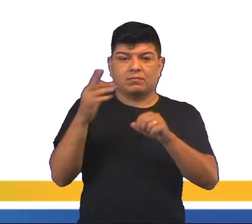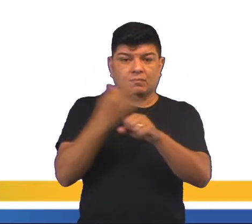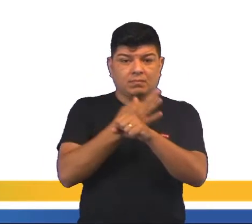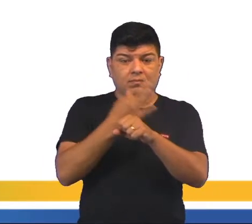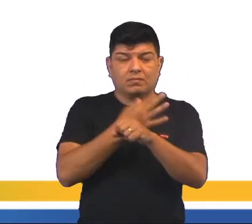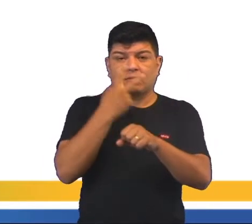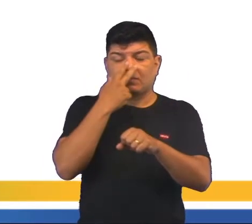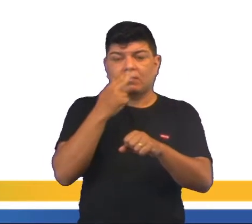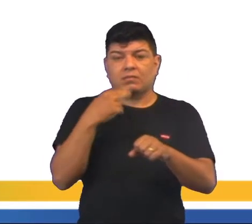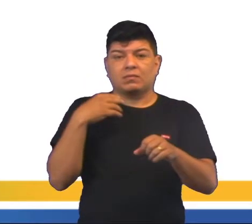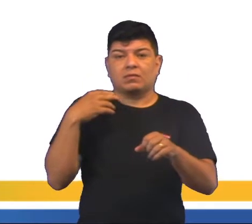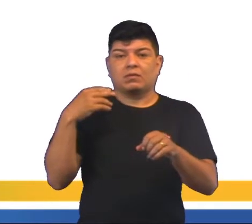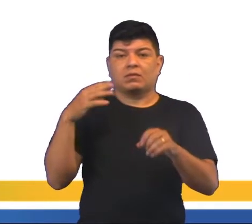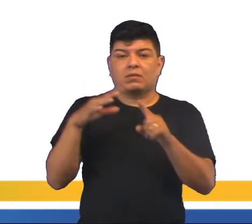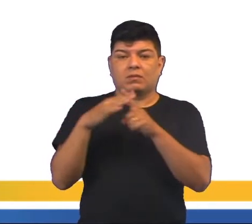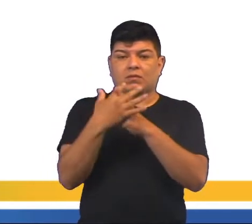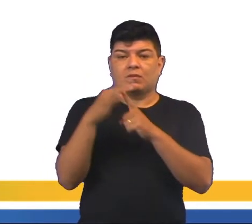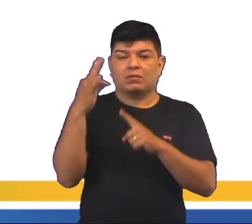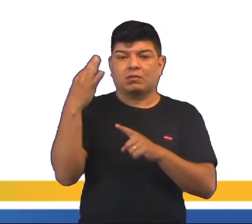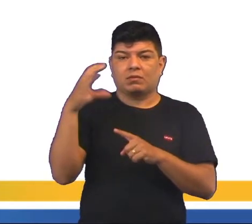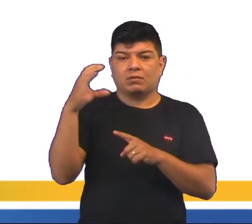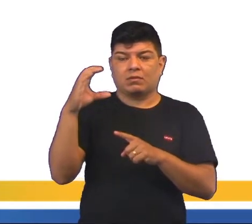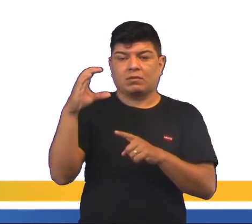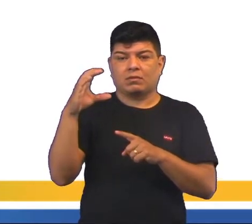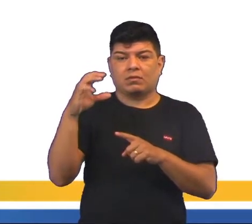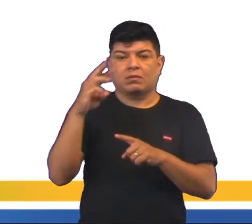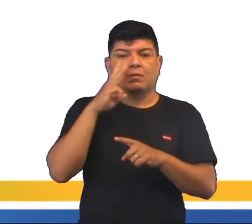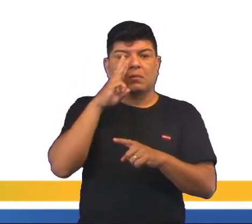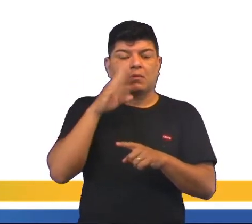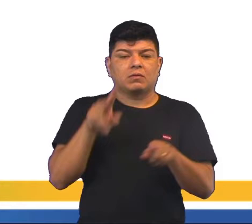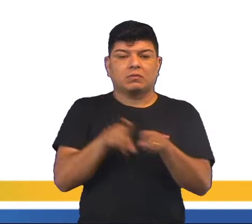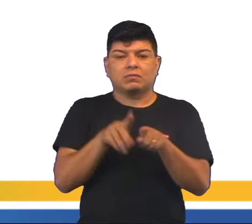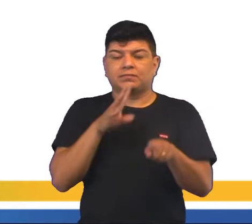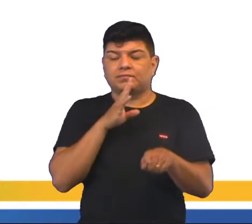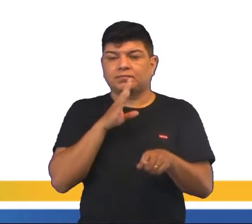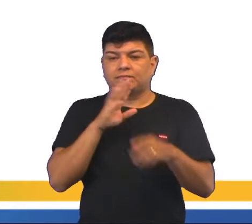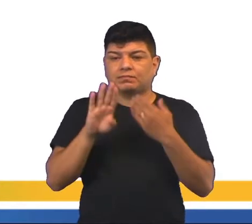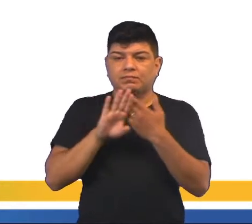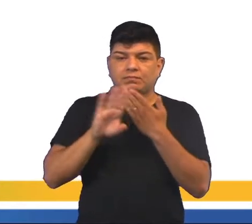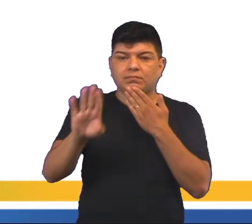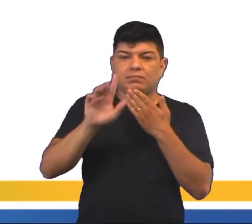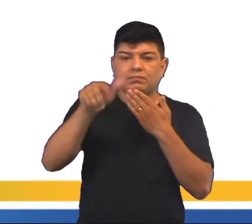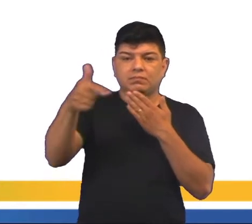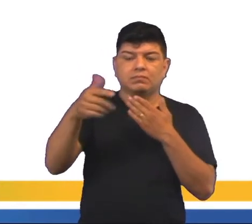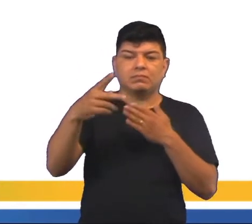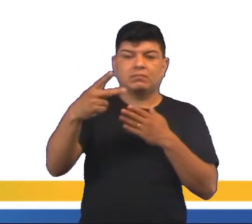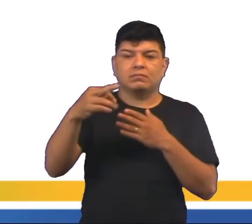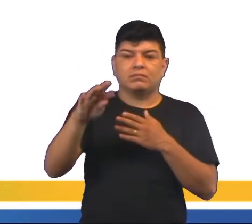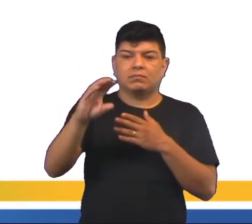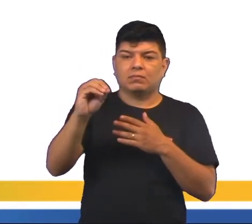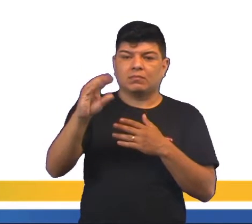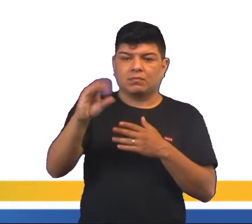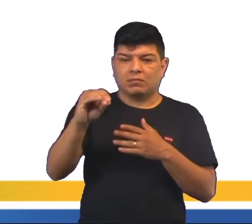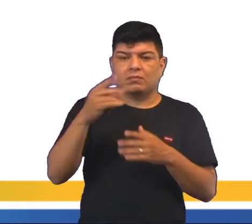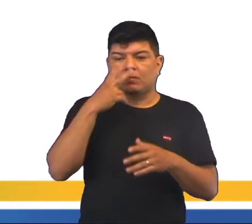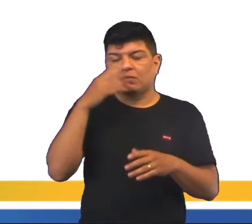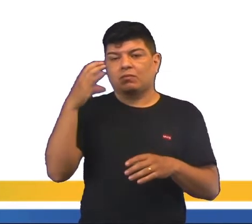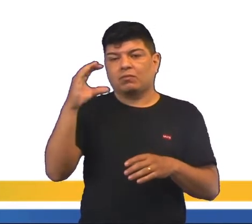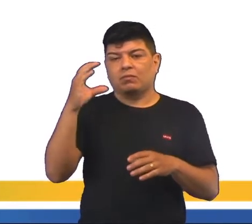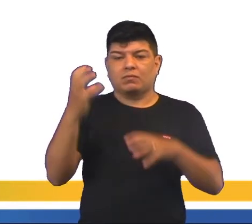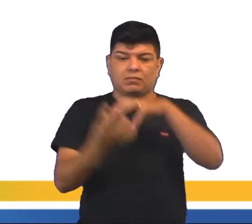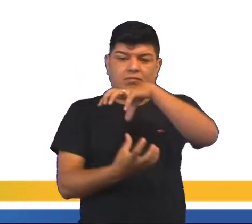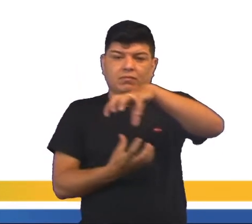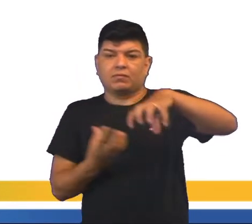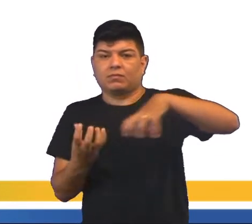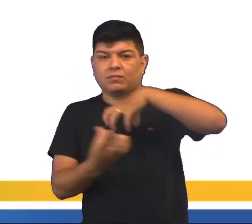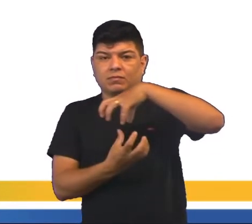superação. O socialismo científico, também conhecido como marxismo, afasta-se do socialismo utópico por propor uma ciência da